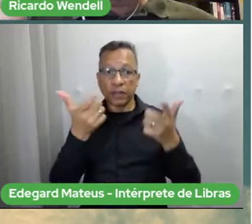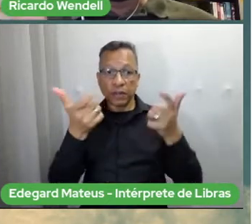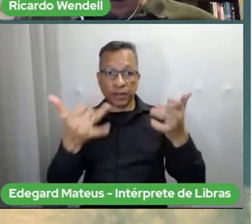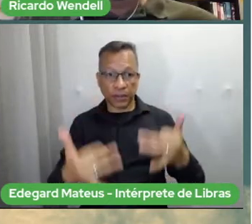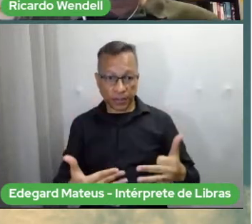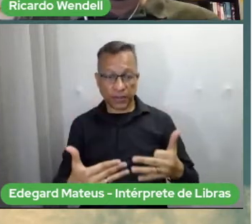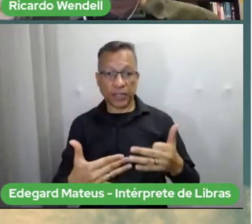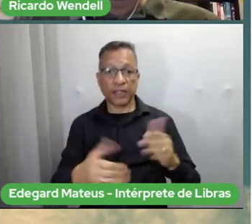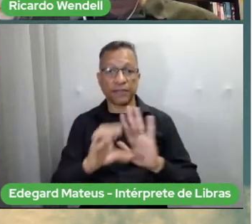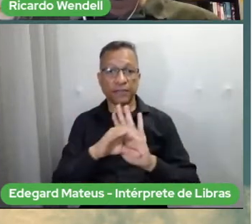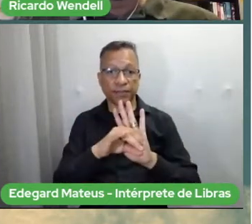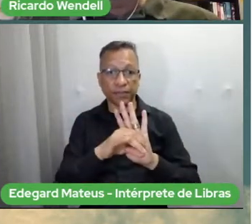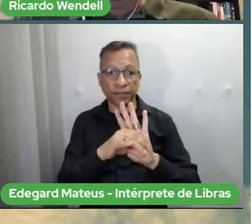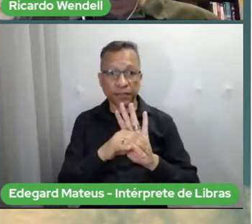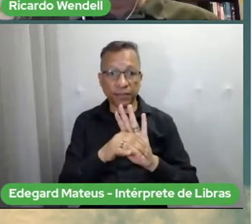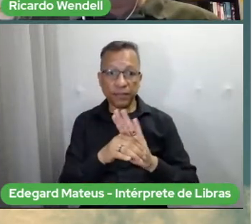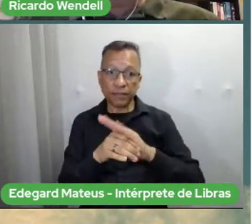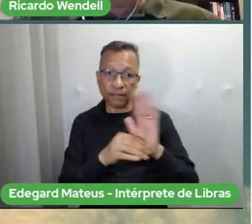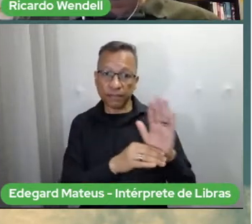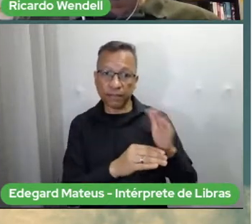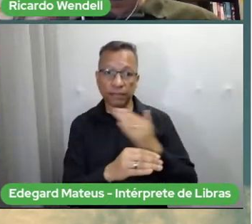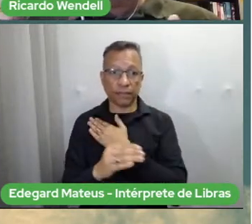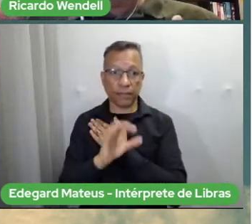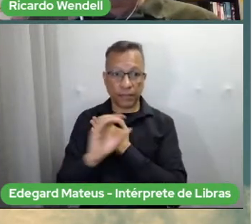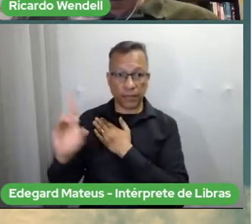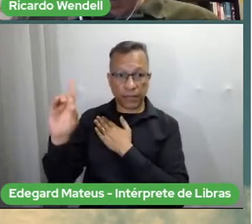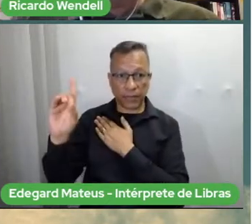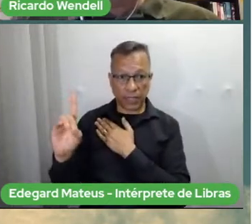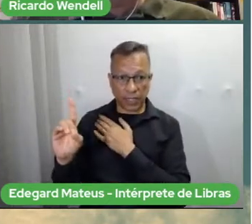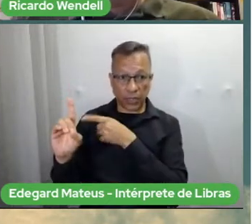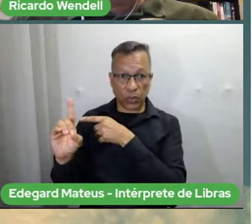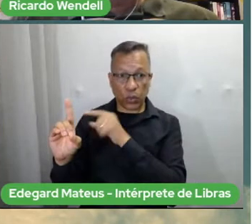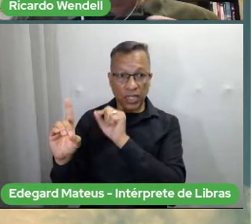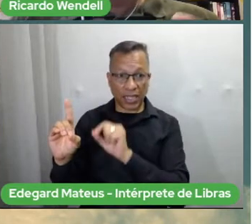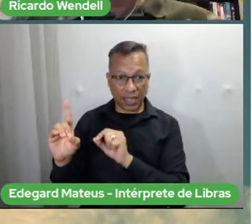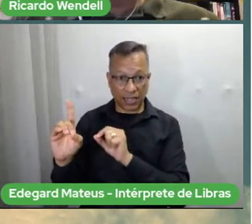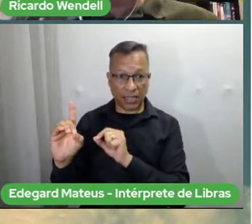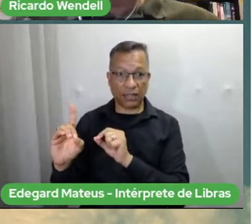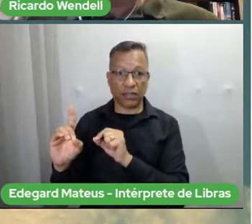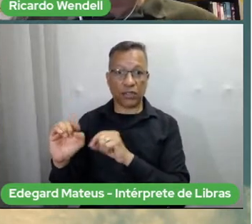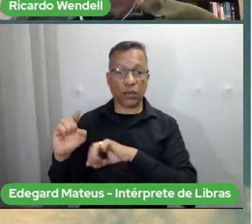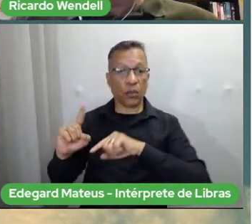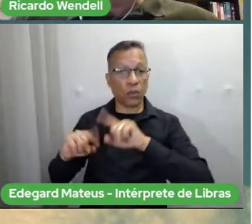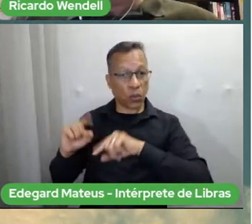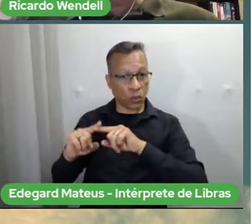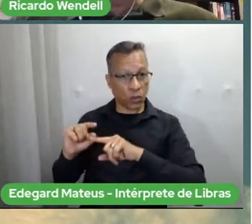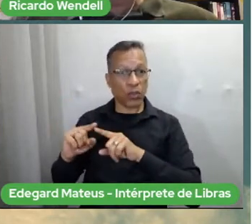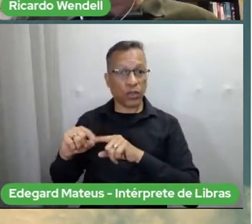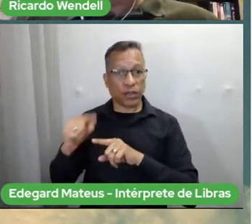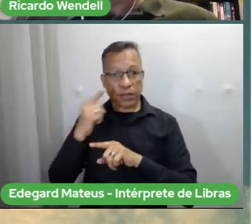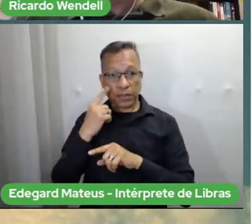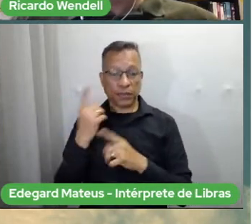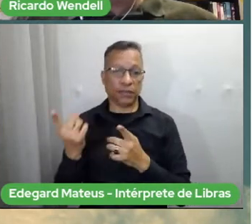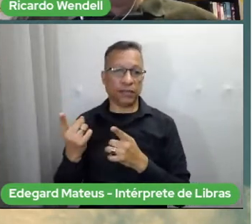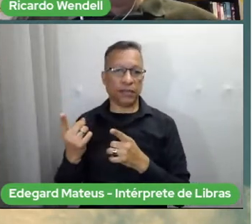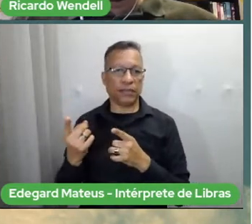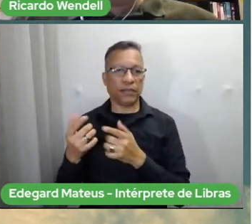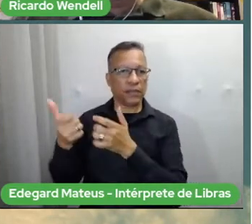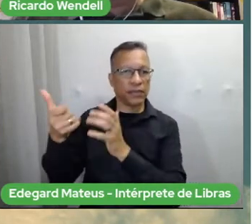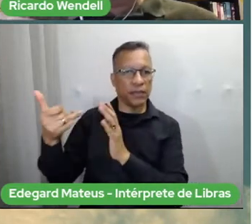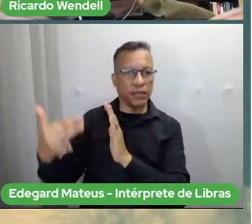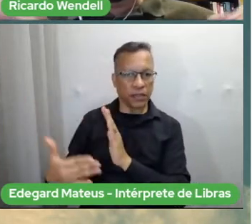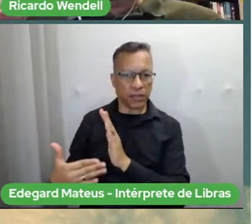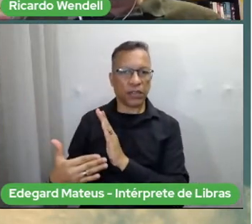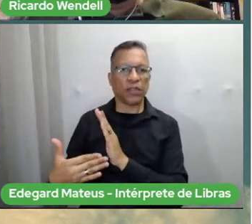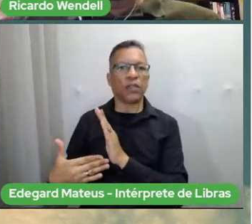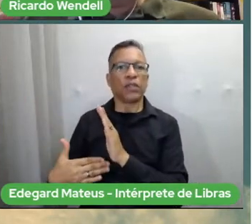um esquema aqui no lado direito do que é esse produto de dados, mas ele é um dado fundamental do Data Mesh. Então, o Data Mesh, quando a gente